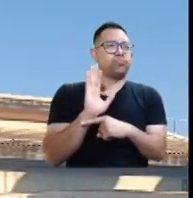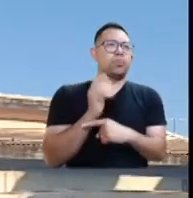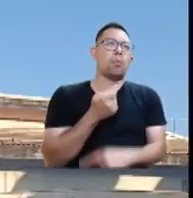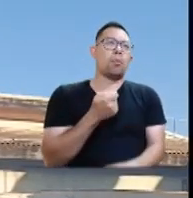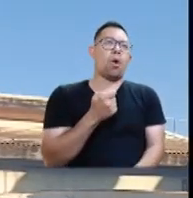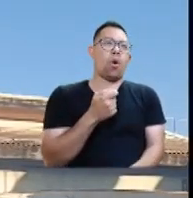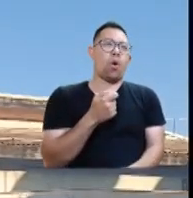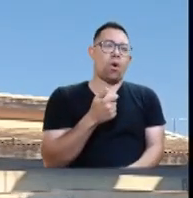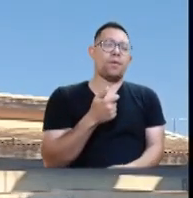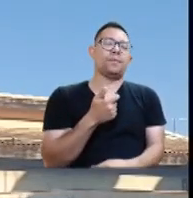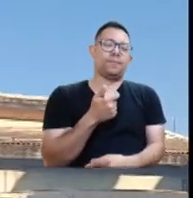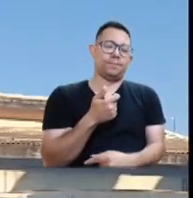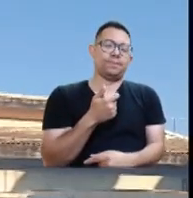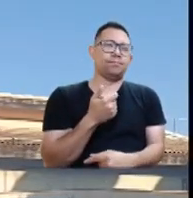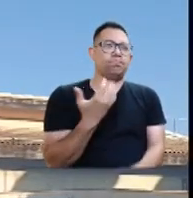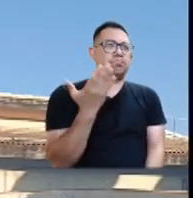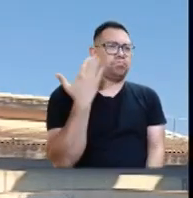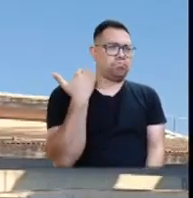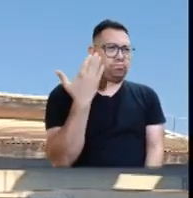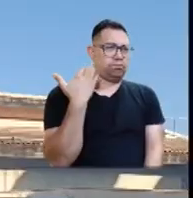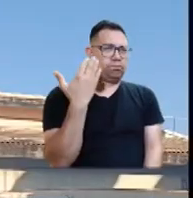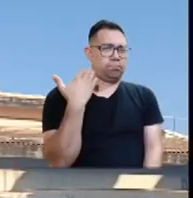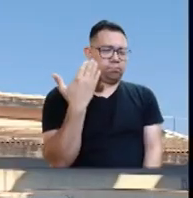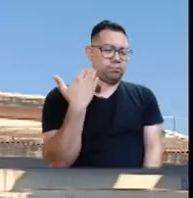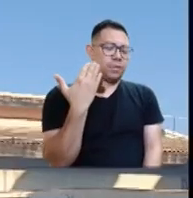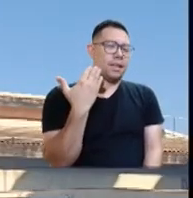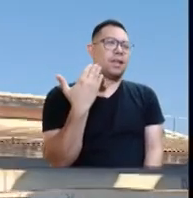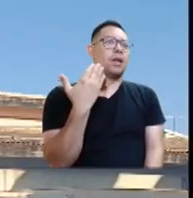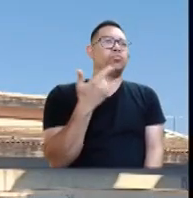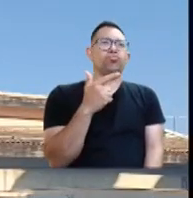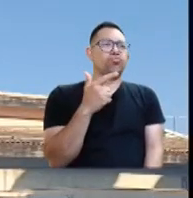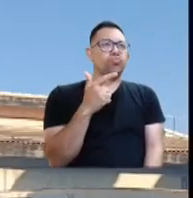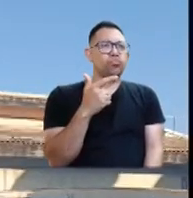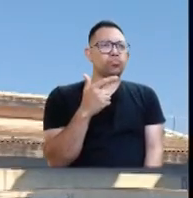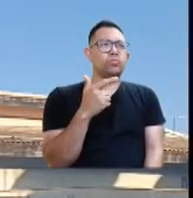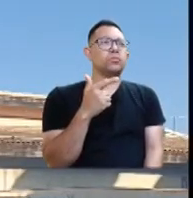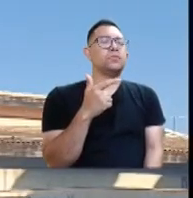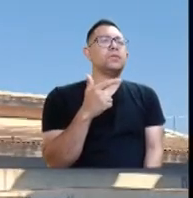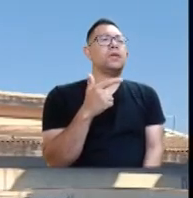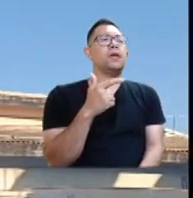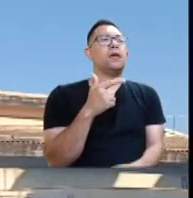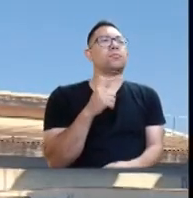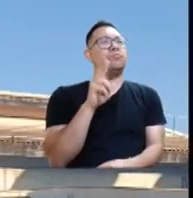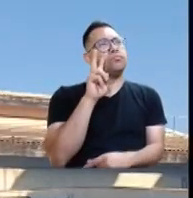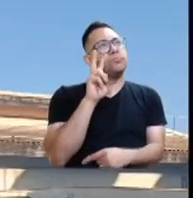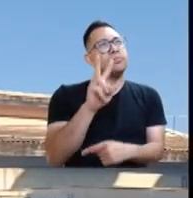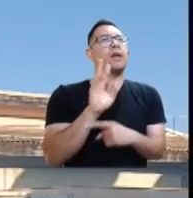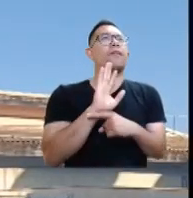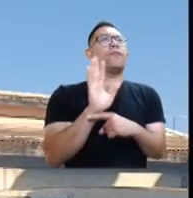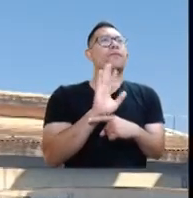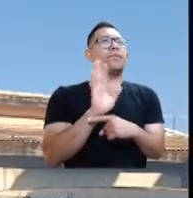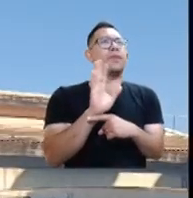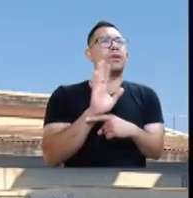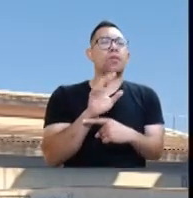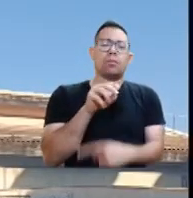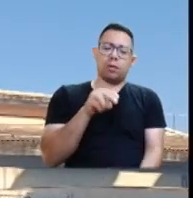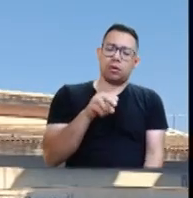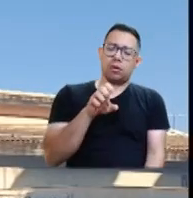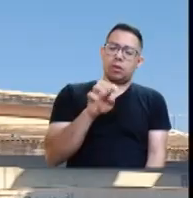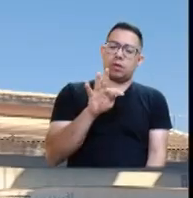tempo. Antes da chegada do streaming, as pessoas podiam assistir filmes no